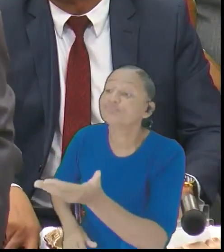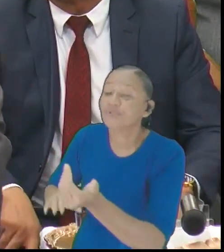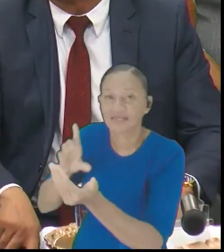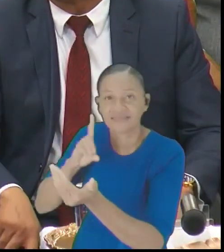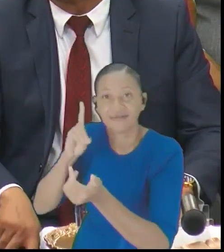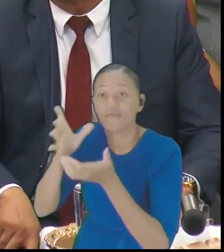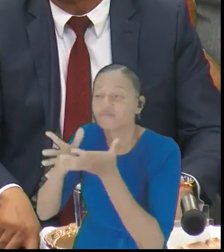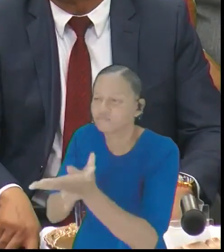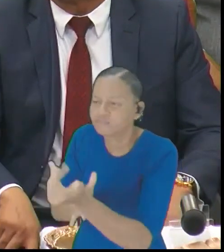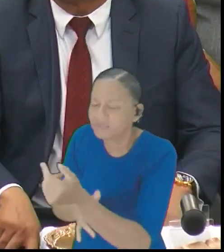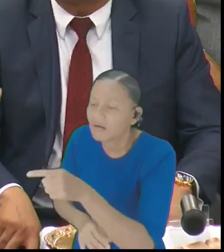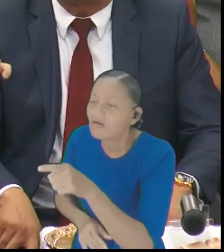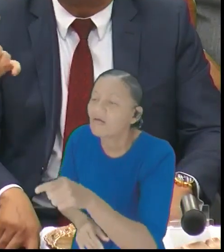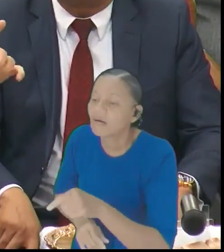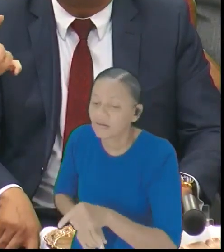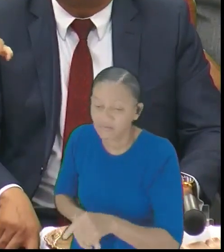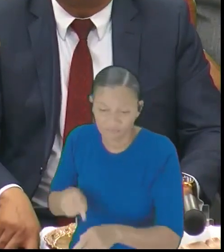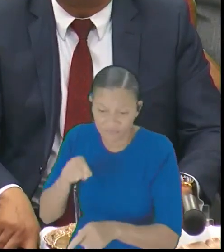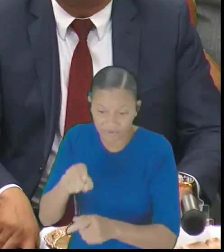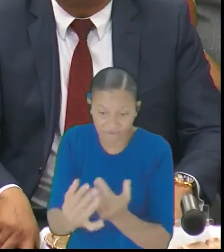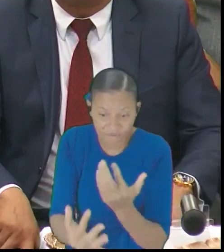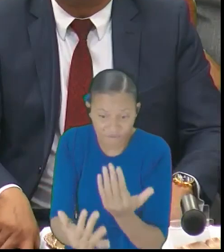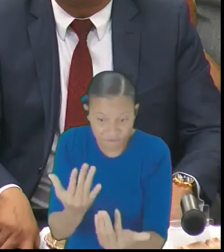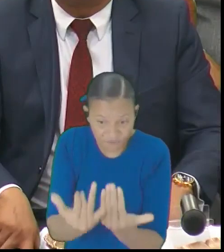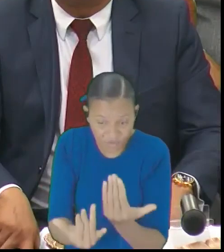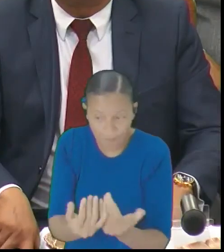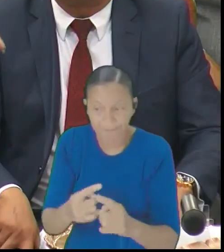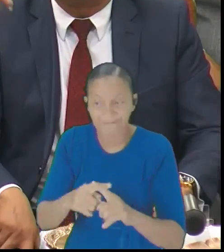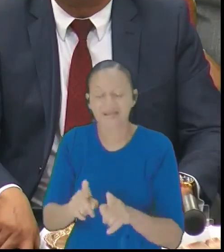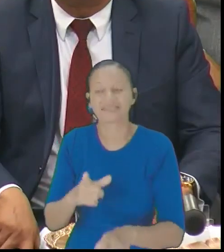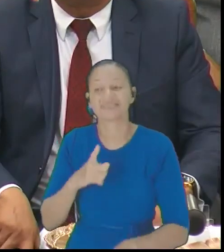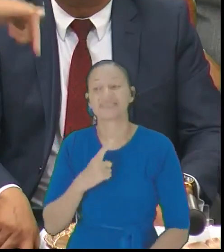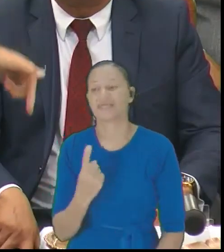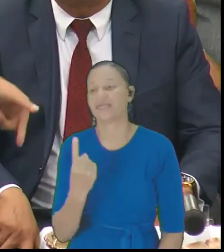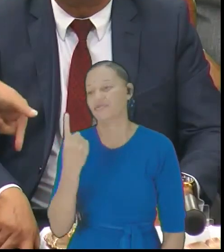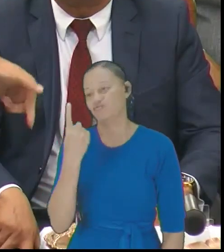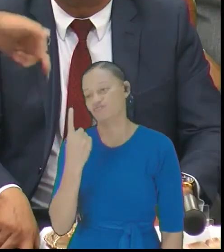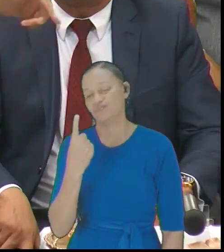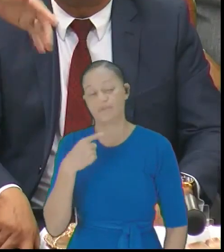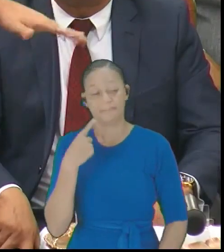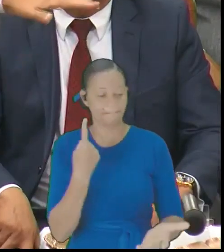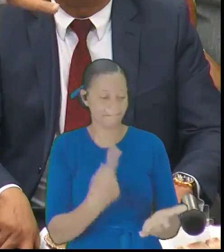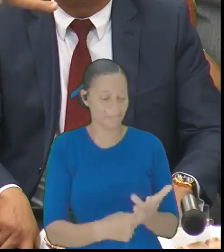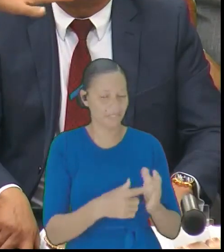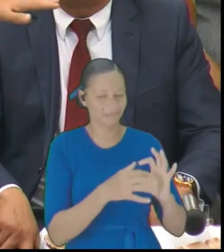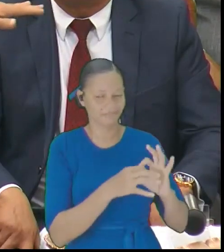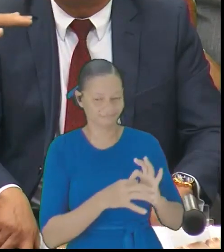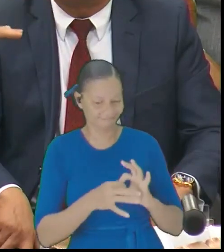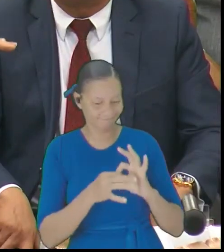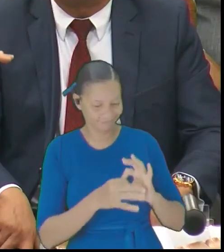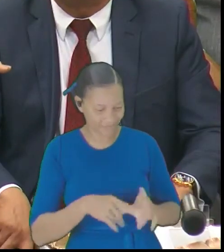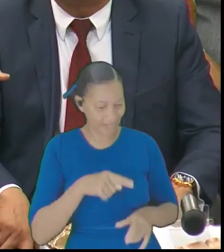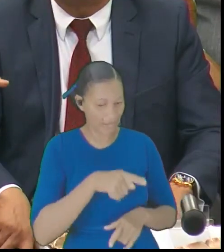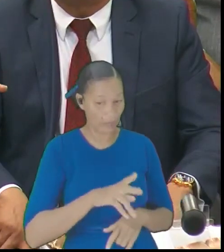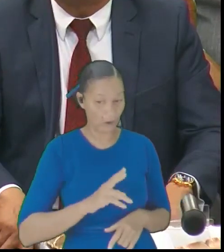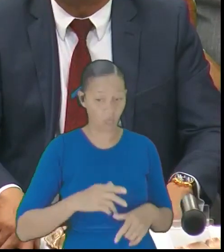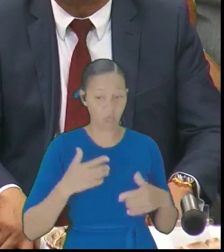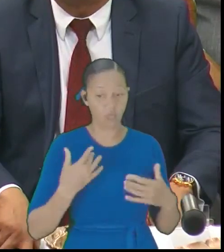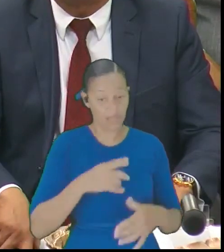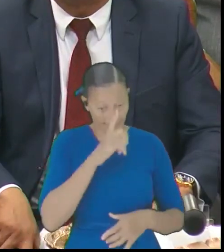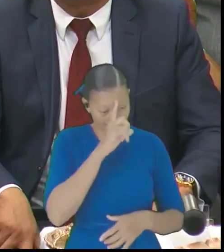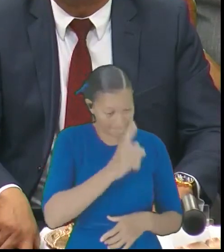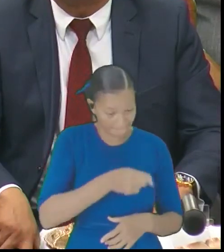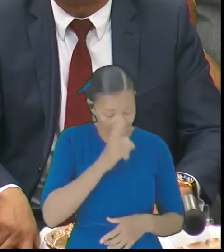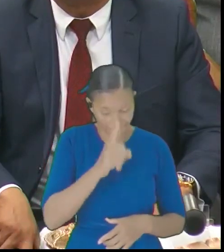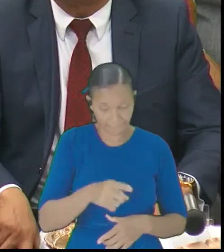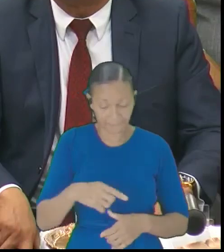que foi? Vocês vão pôr fogo lá, mas lá tem um homem que eu fiz aliança com ele. Ele manda lá embaixo lá. Faça o